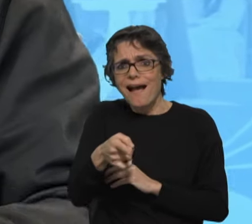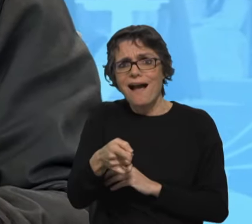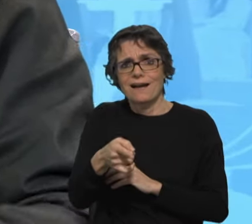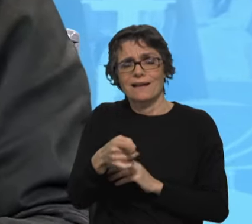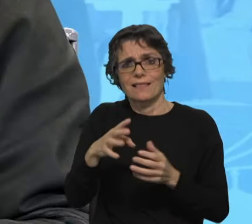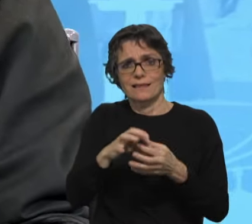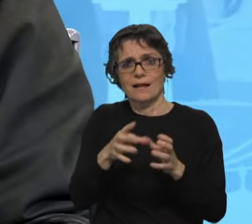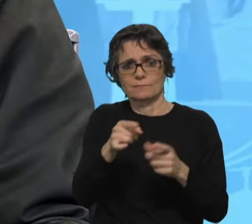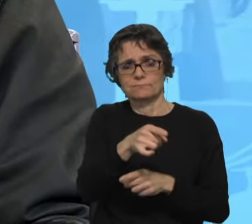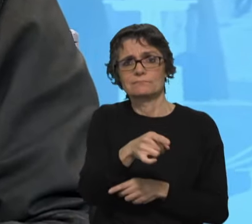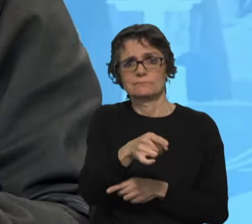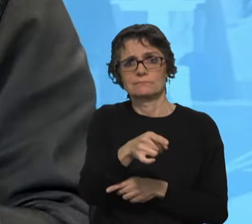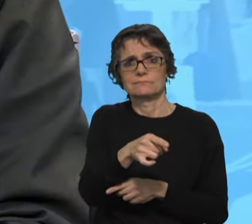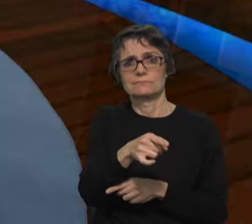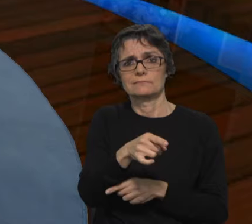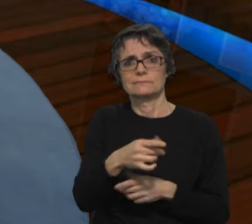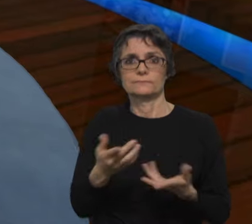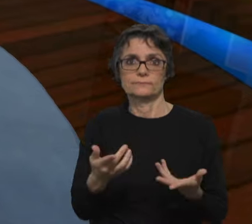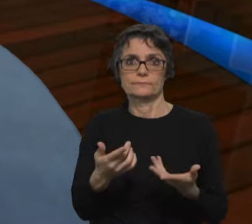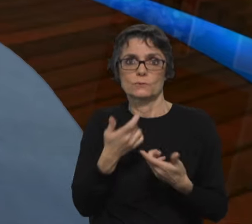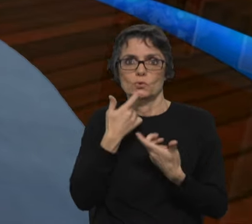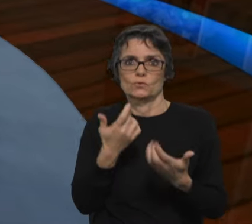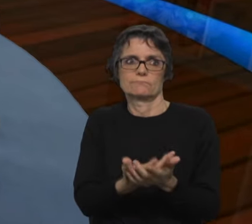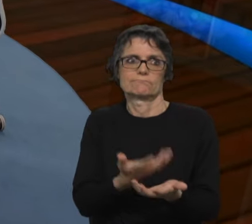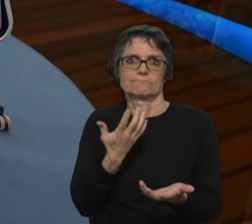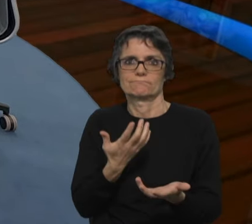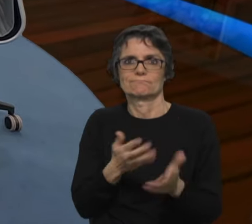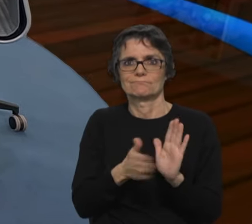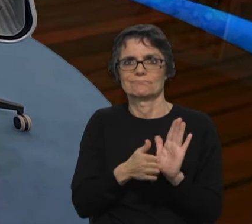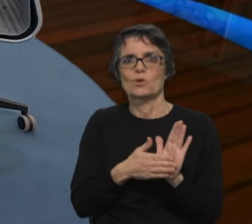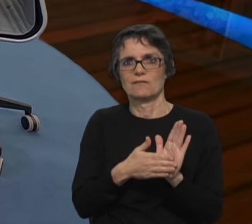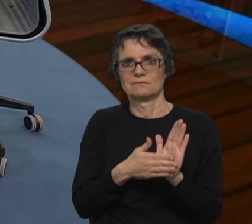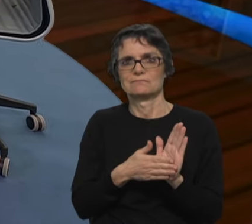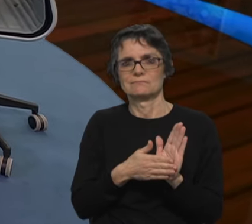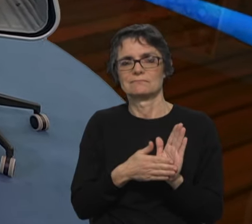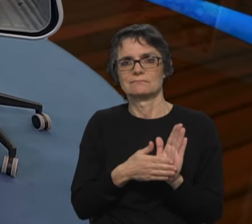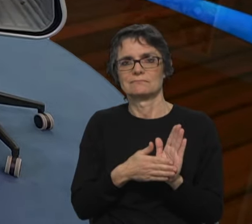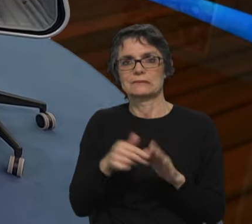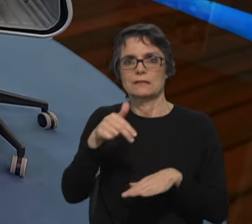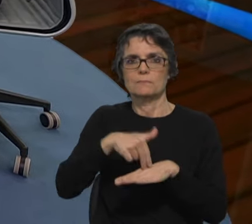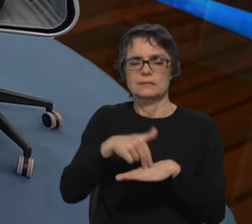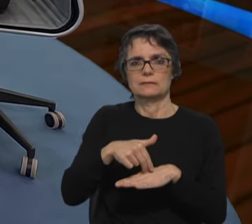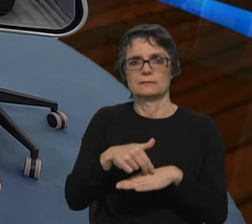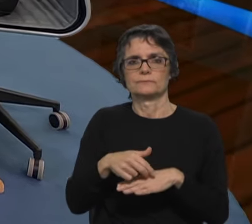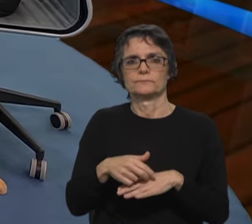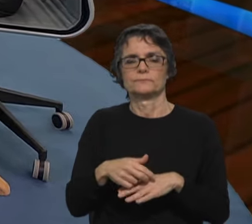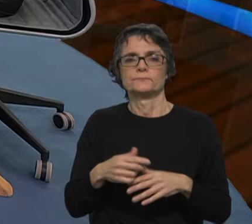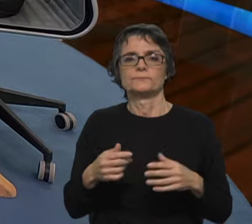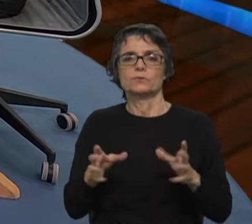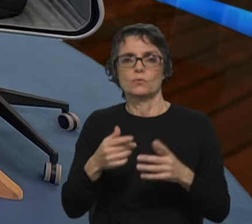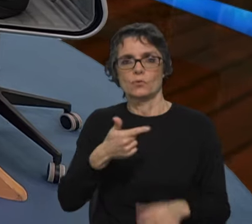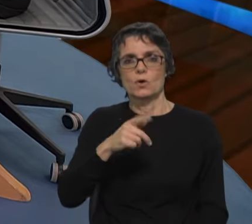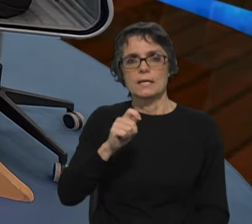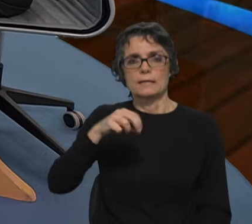é o concelho de idanha Nova não é e tudo isto revela de facto que eh essa presença templária e nós como sabemos